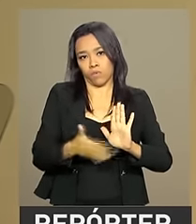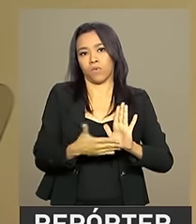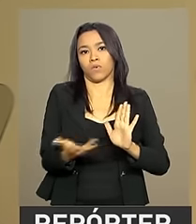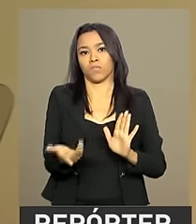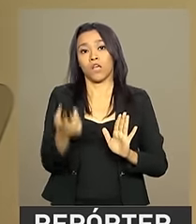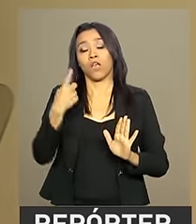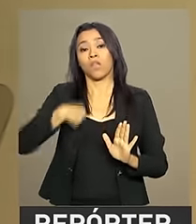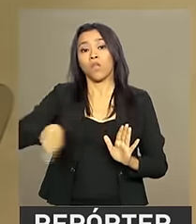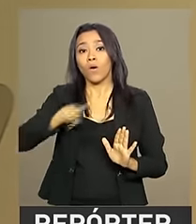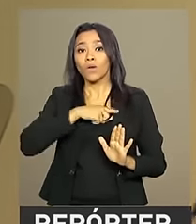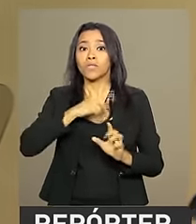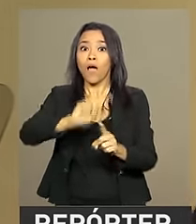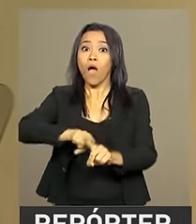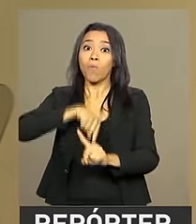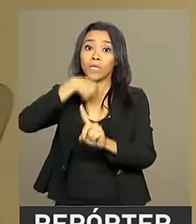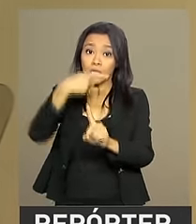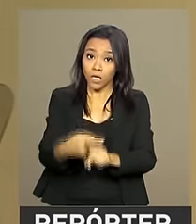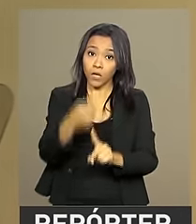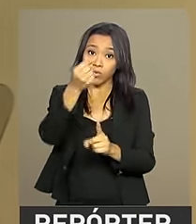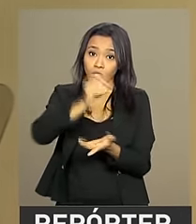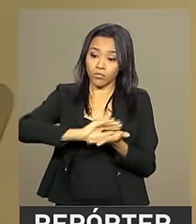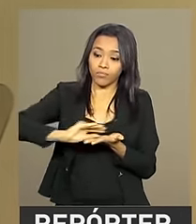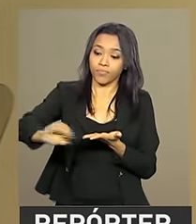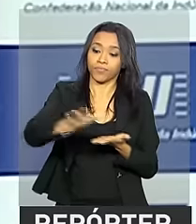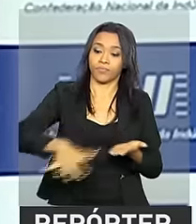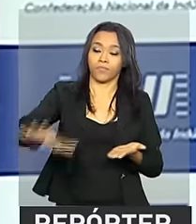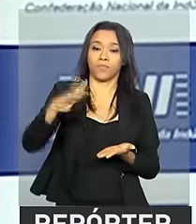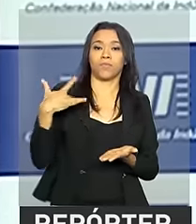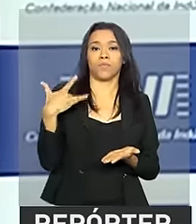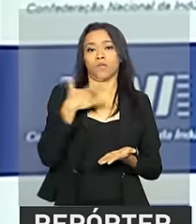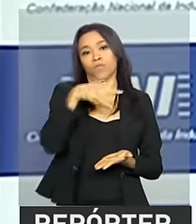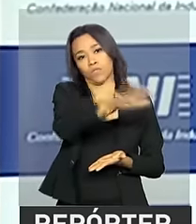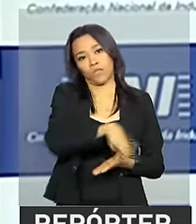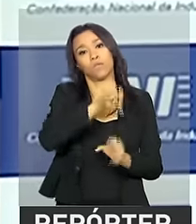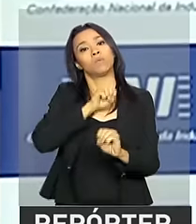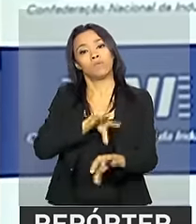nós aumentamos as verbas para a saúde e educação.